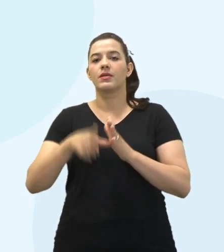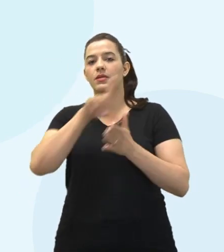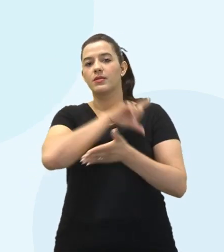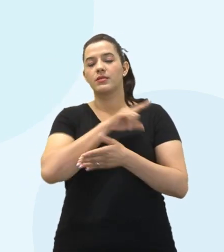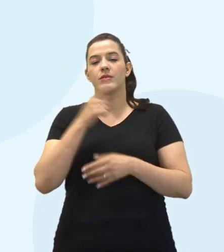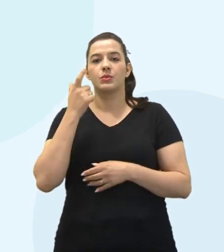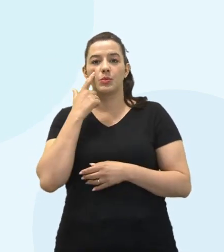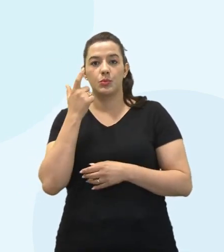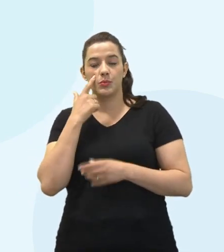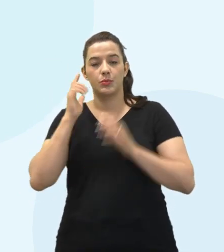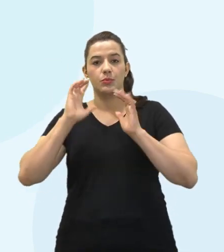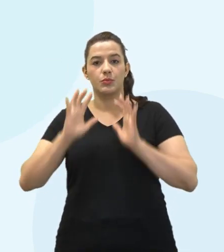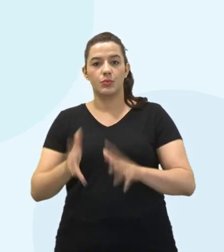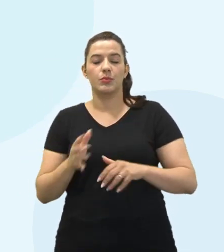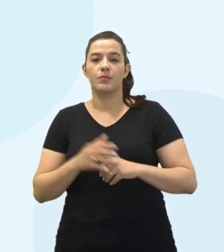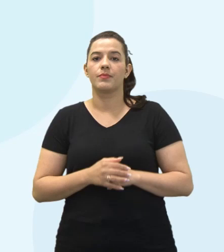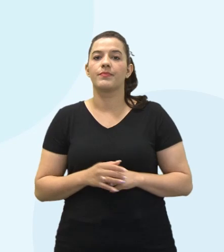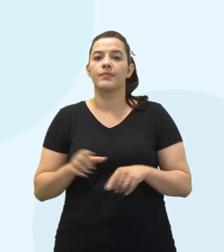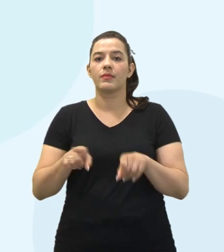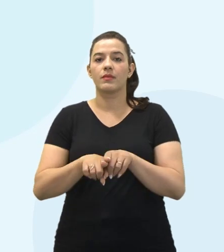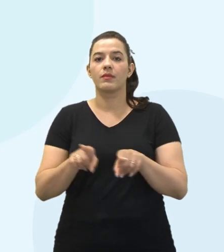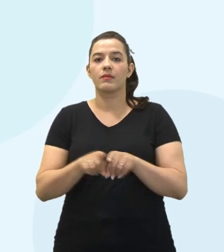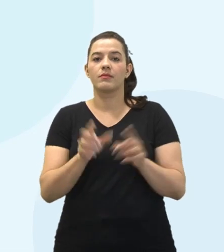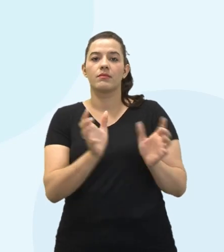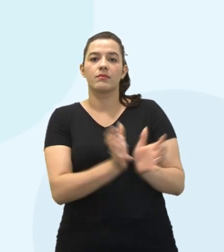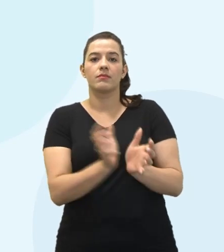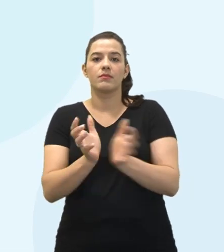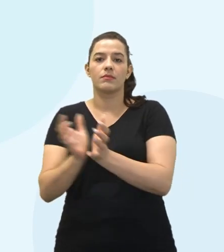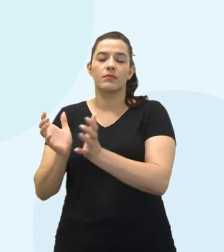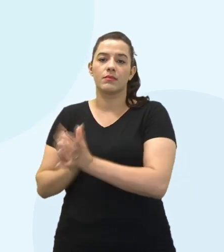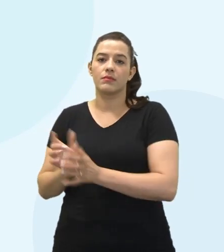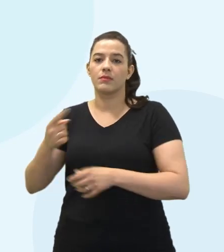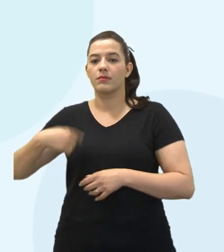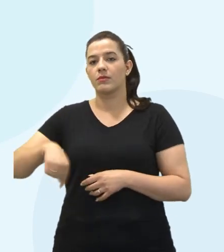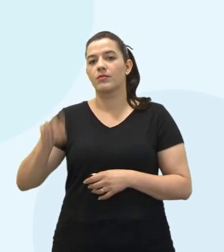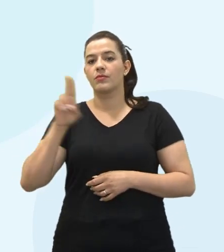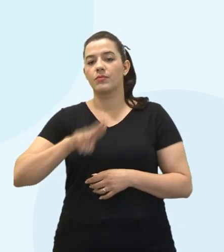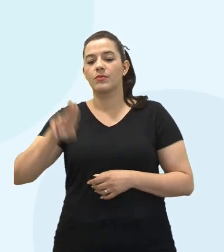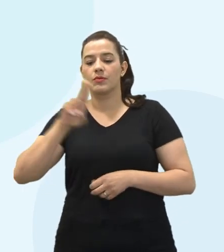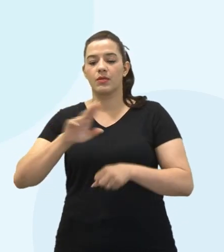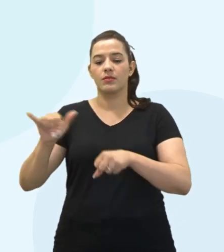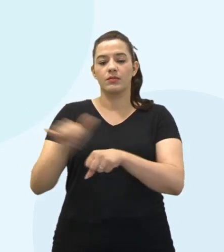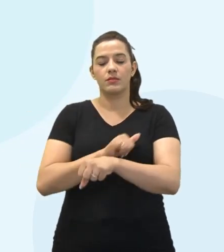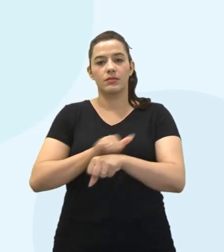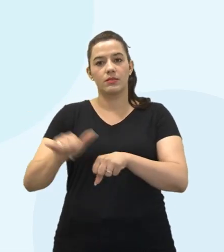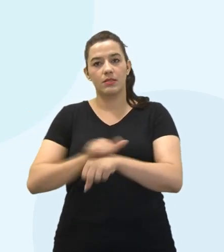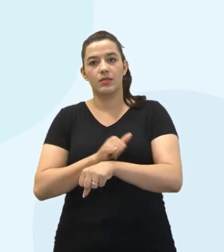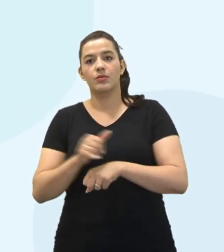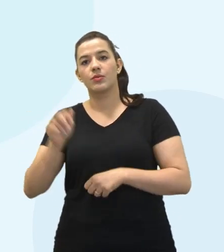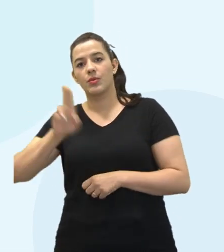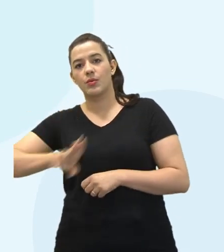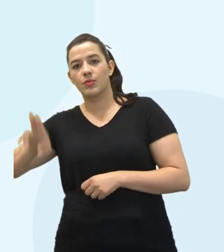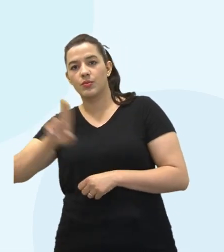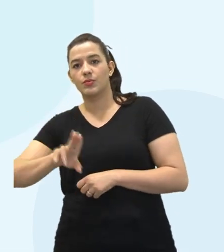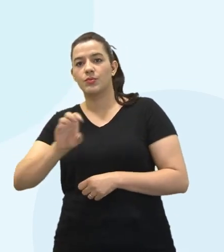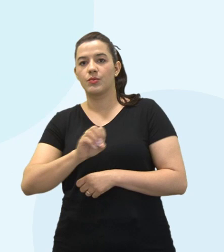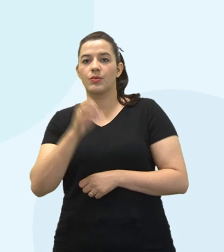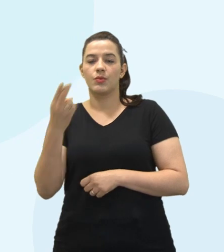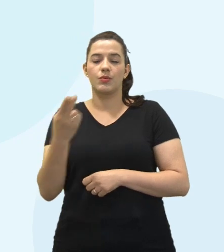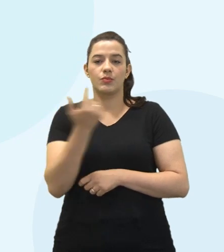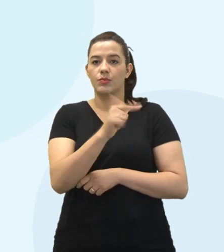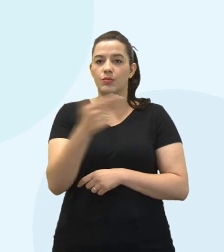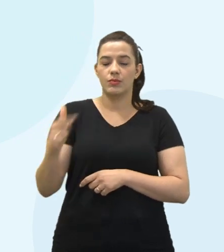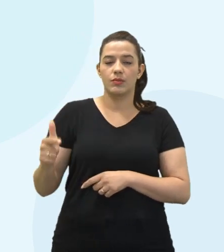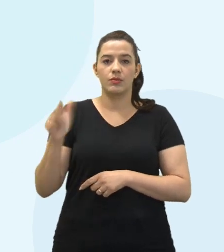de modo a promover esses agrupamentos iremos utilizar estratégias com ou sem o uso de tecnologia